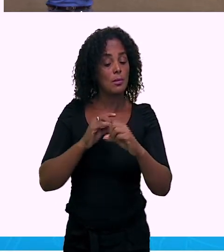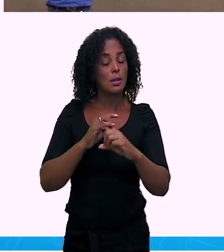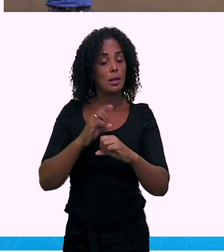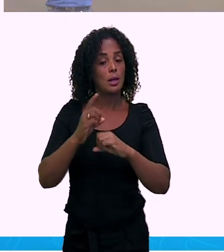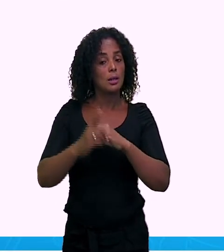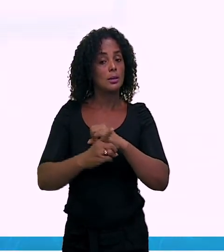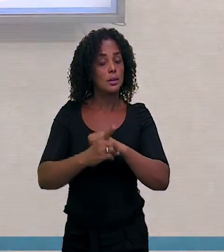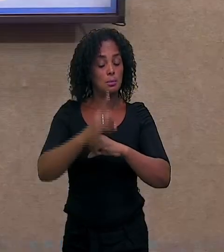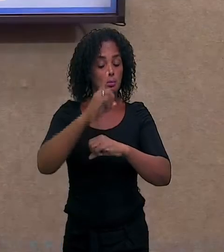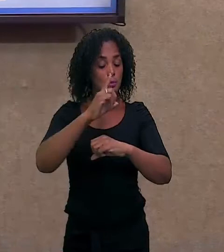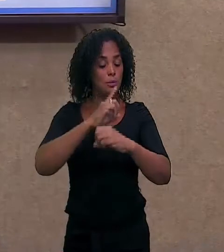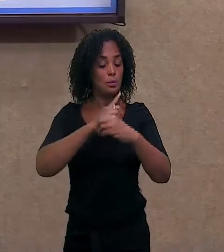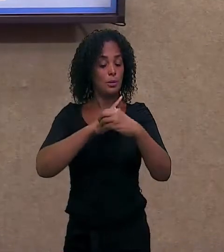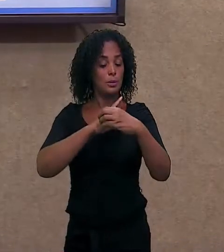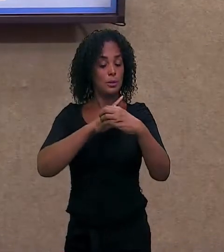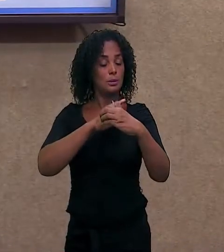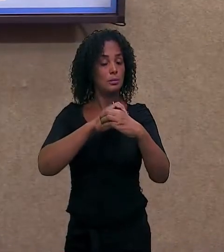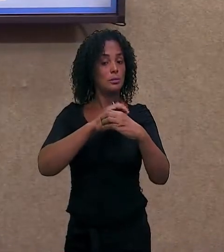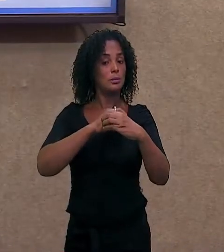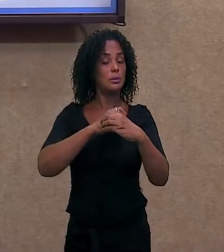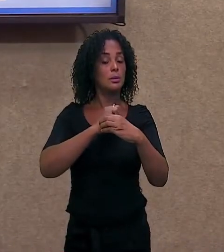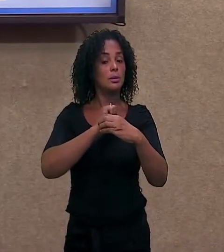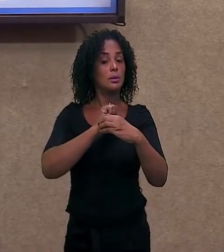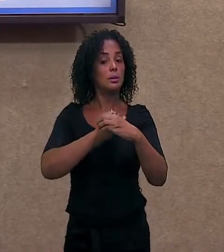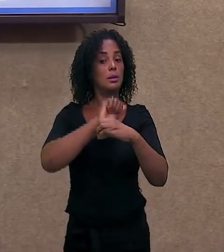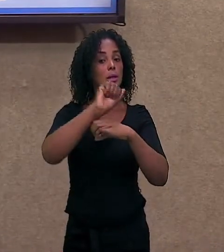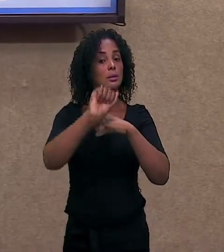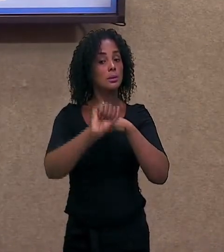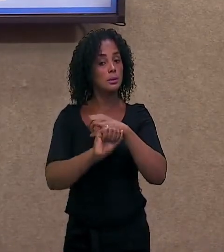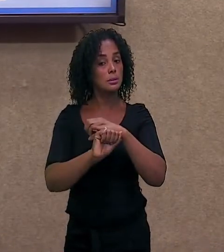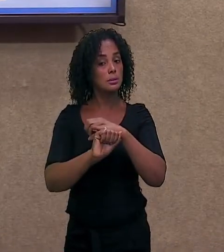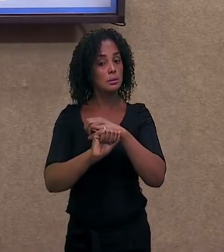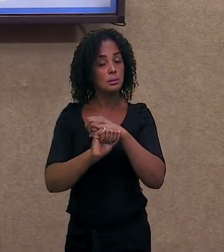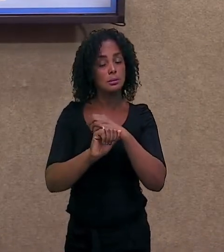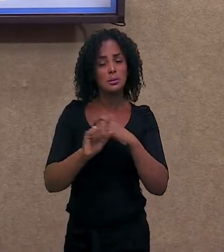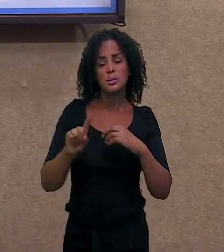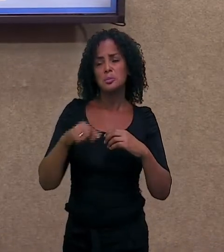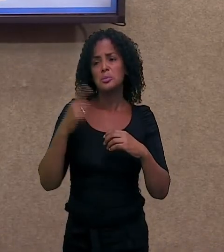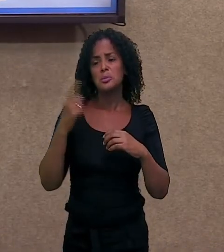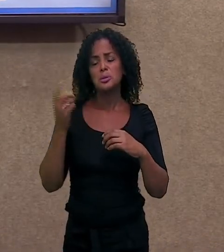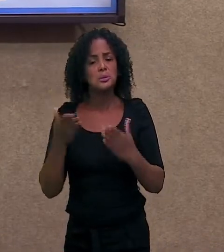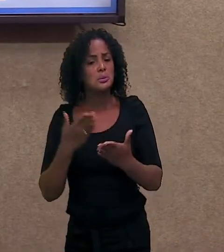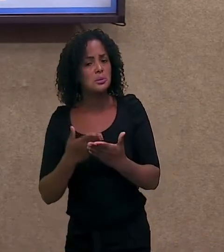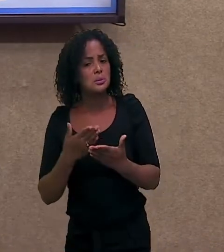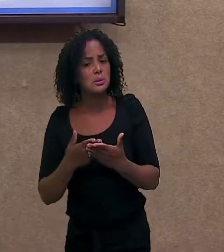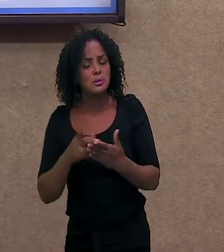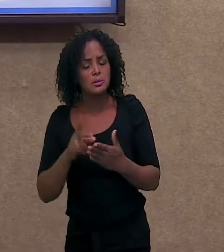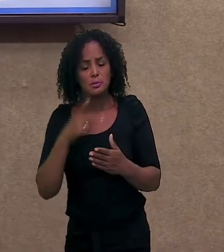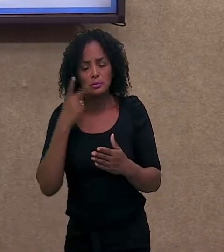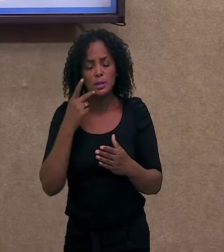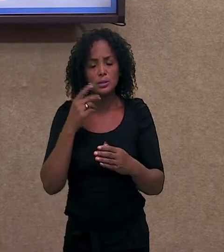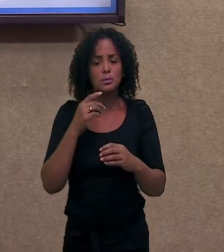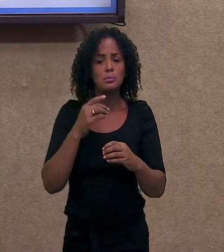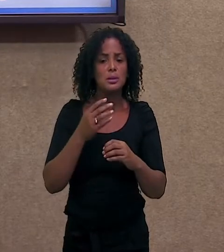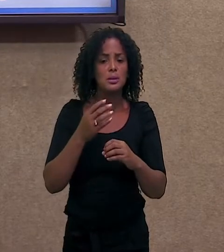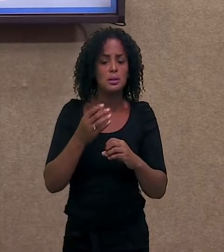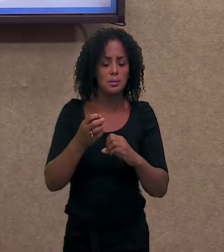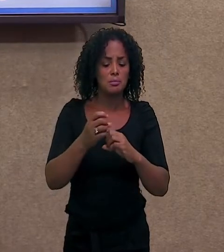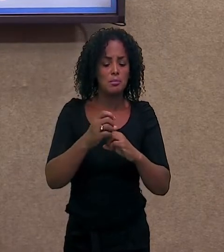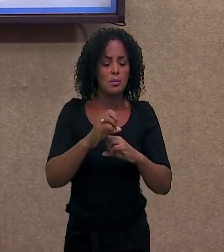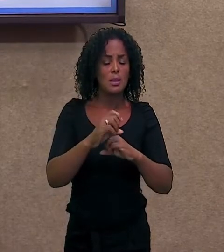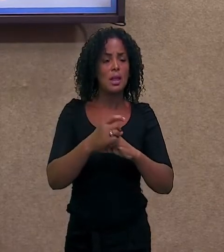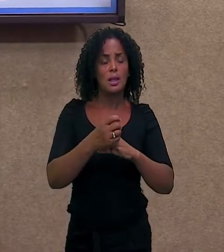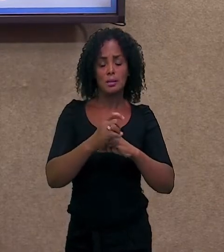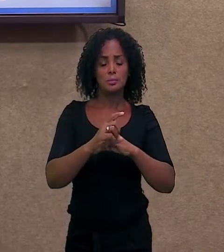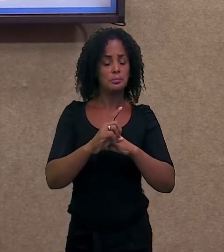perceber que várias vezes nas nossas aulas a gente fala de acontecimentos antes de Cristo, depois de Cristo, vem daí.